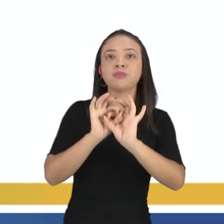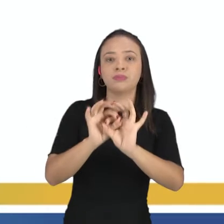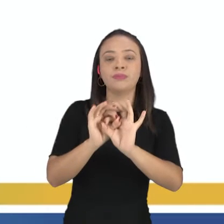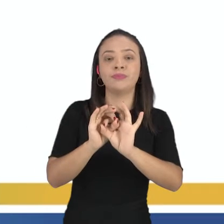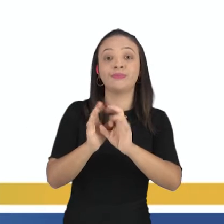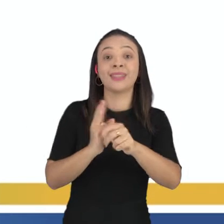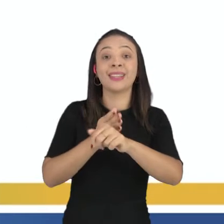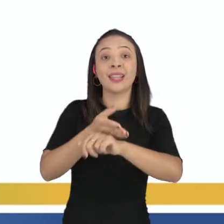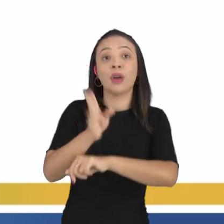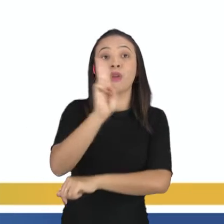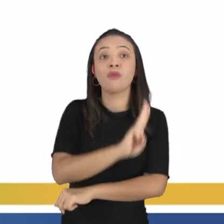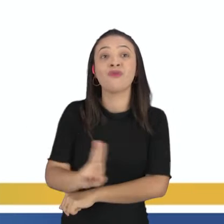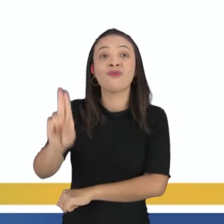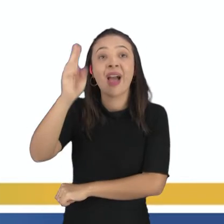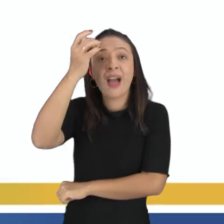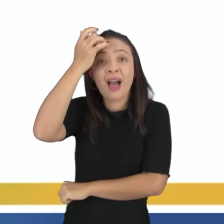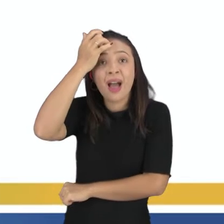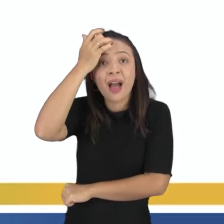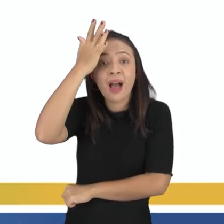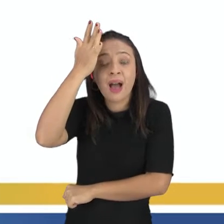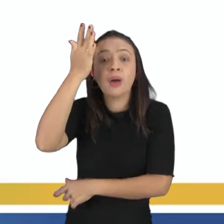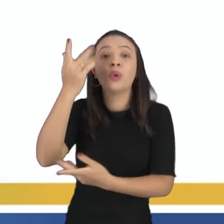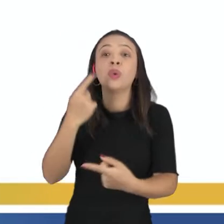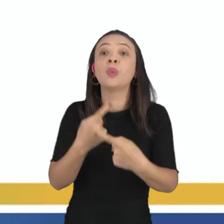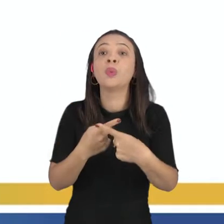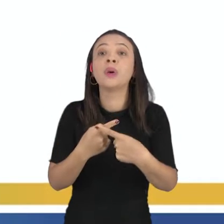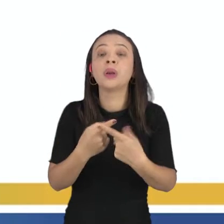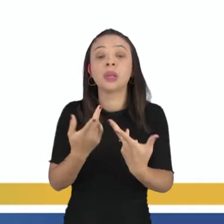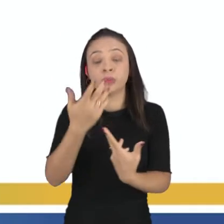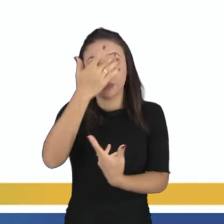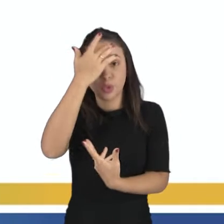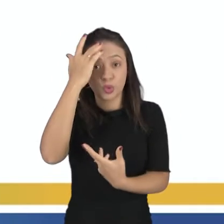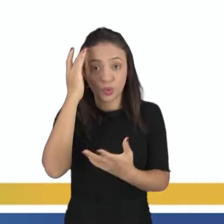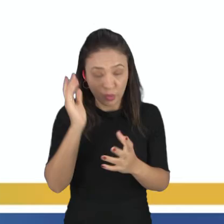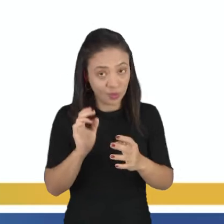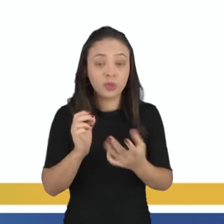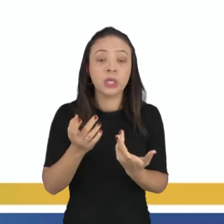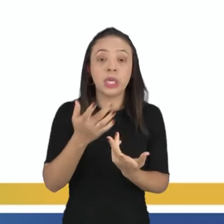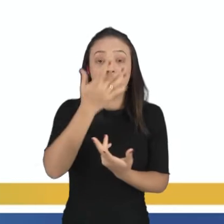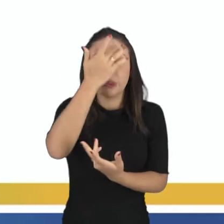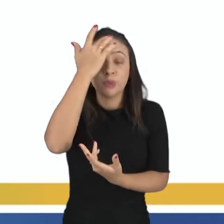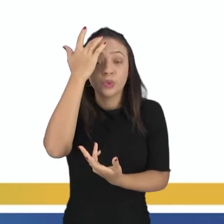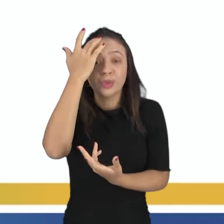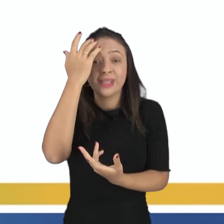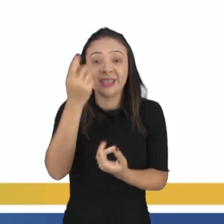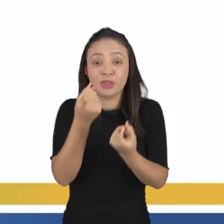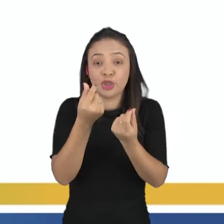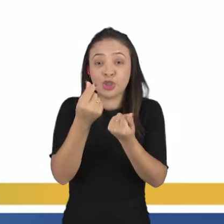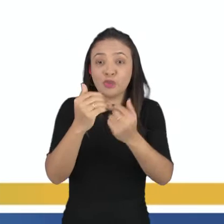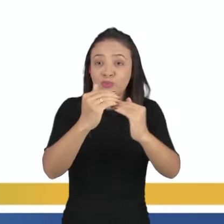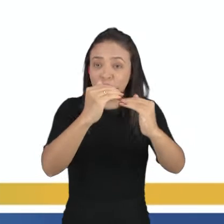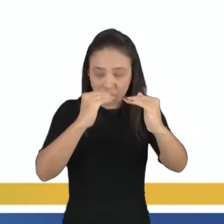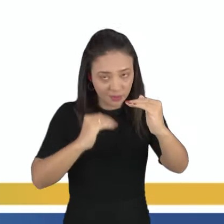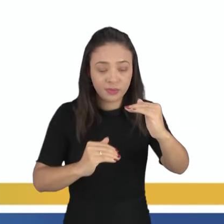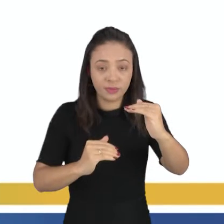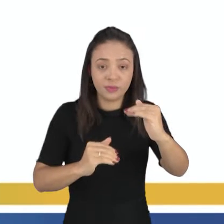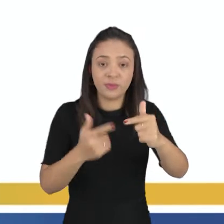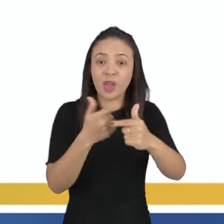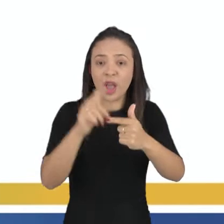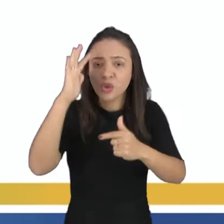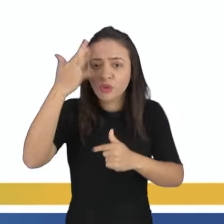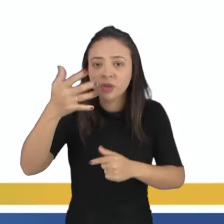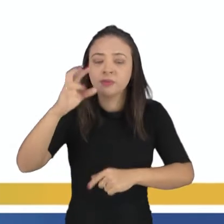acesso à universidade fosse facilitado para os candidatos de condição econômica inferior, o problema não